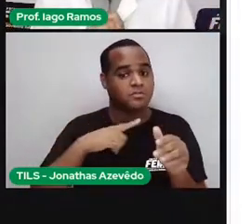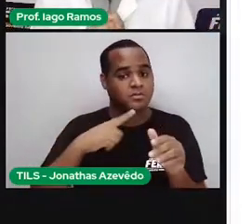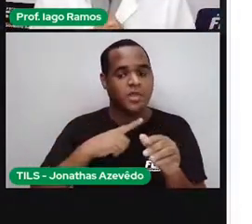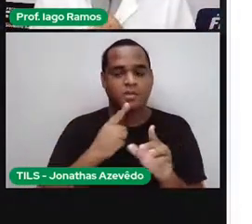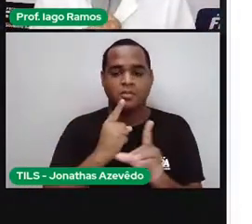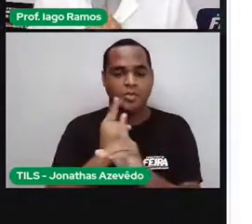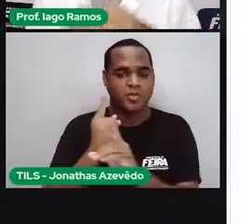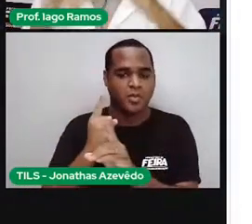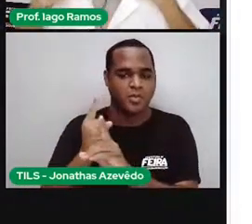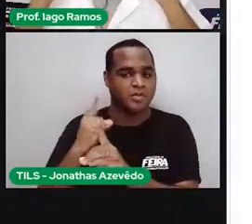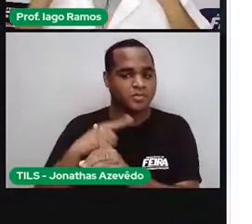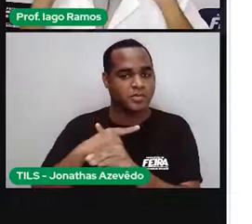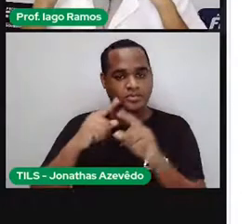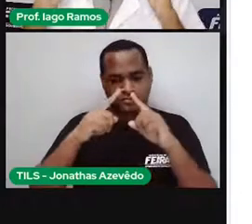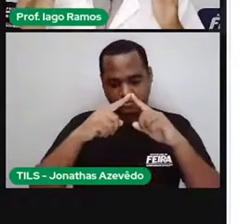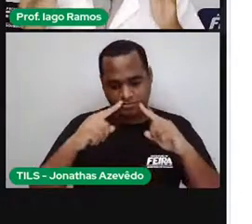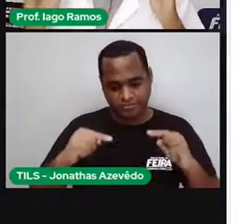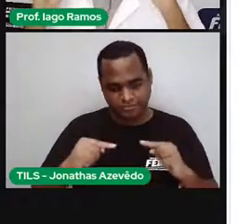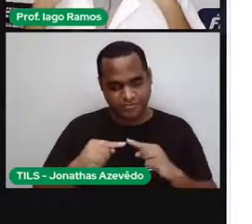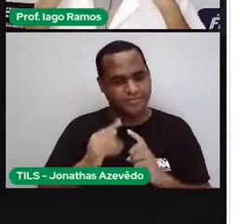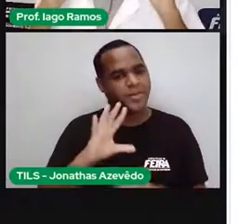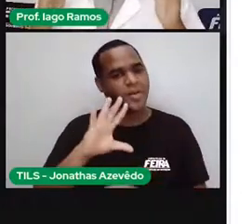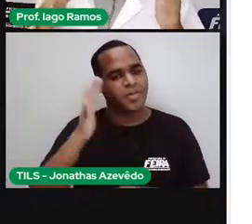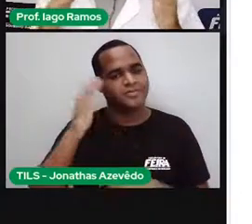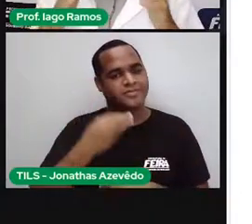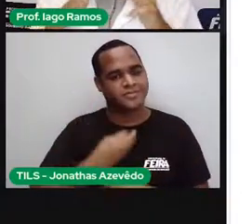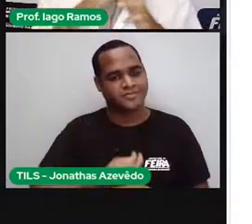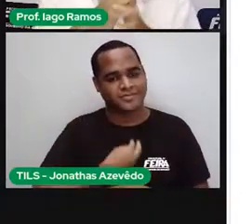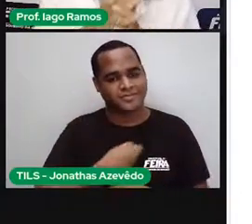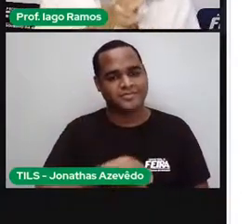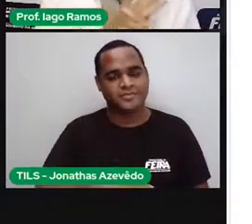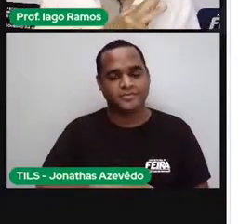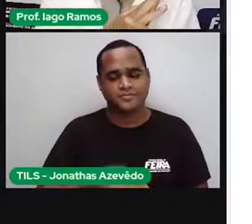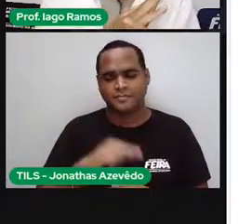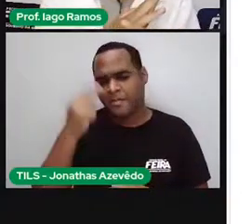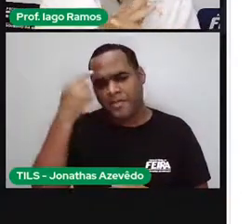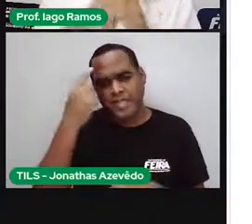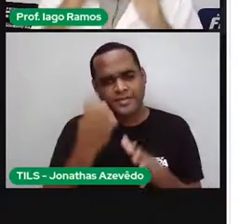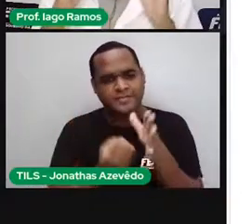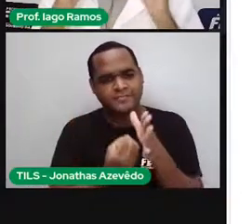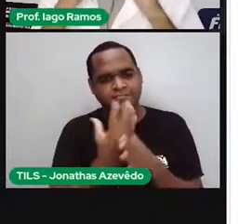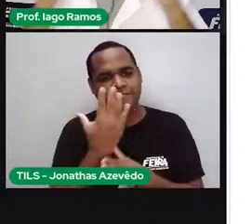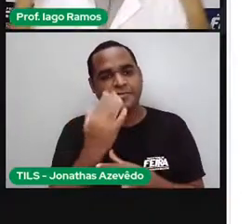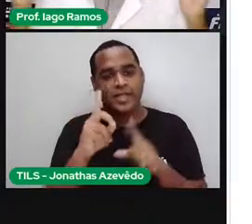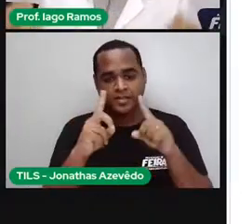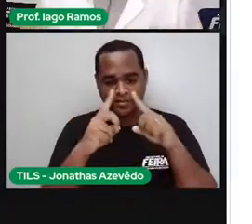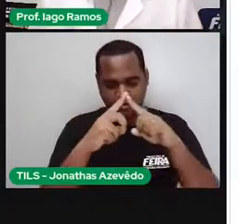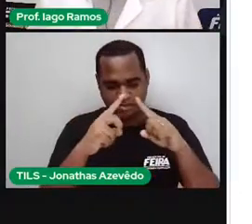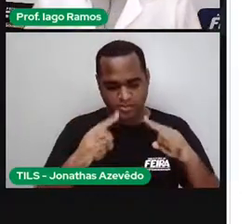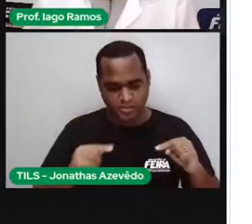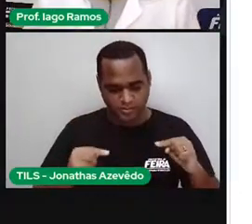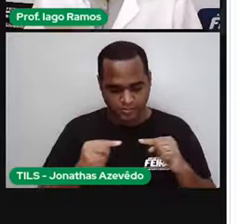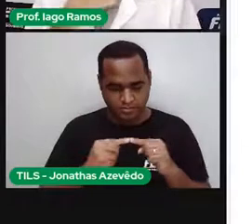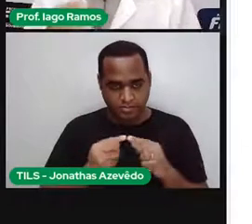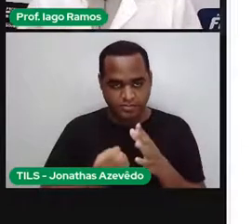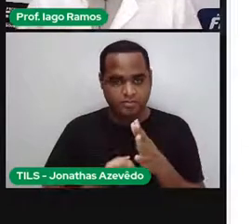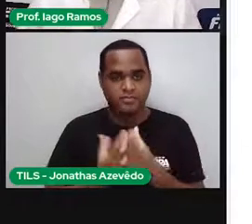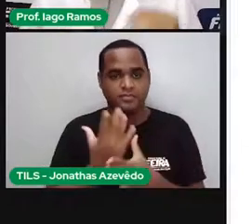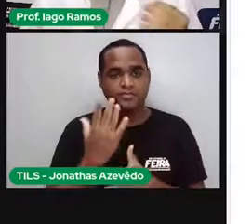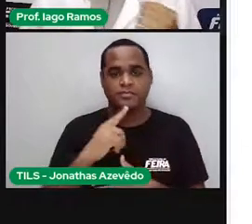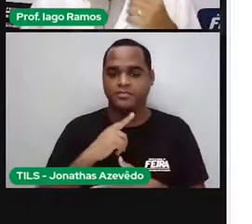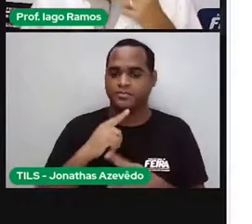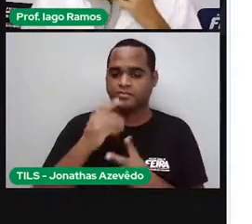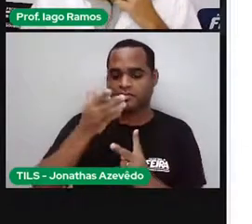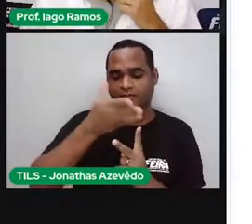tá imagine que um triângulo surgiu Imagine que você pegou um retângulo